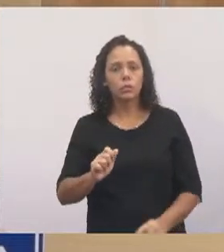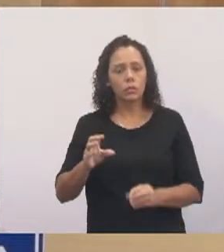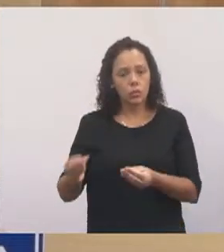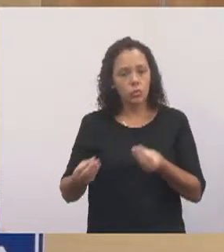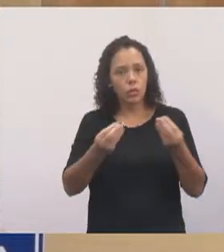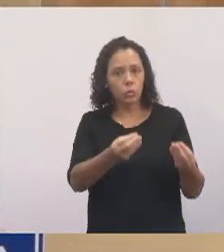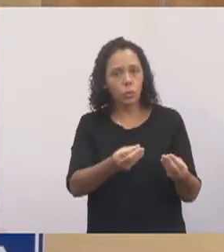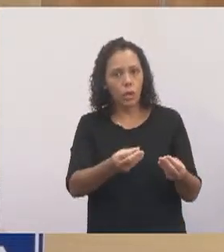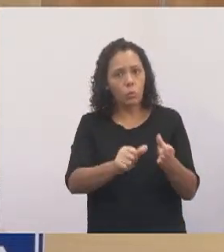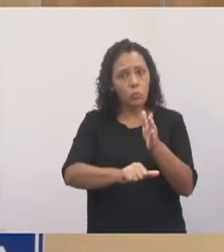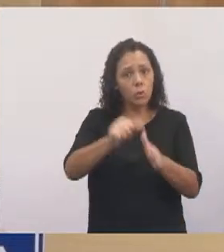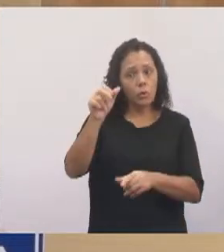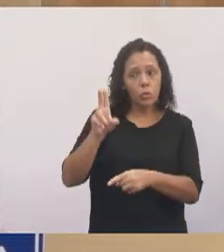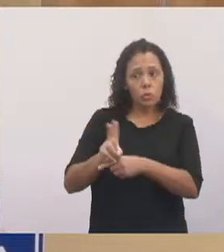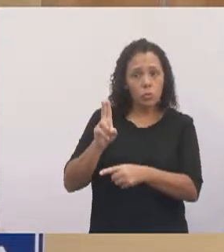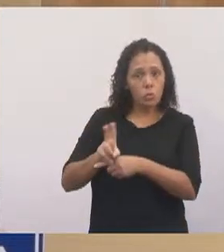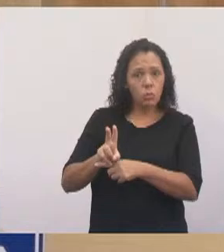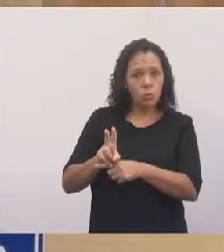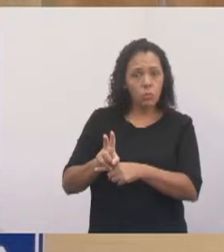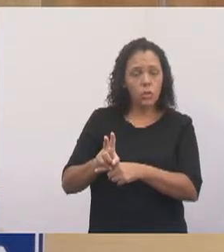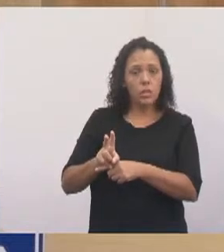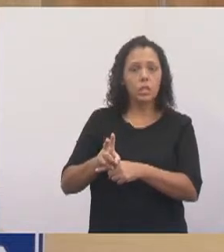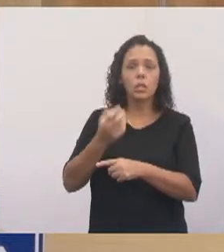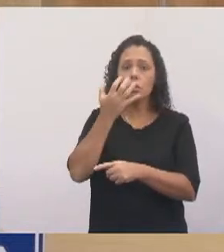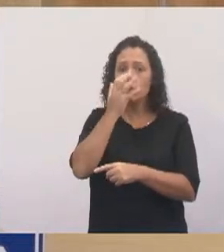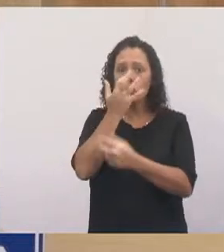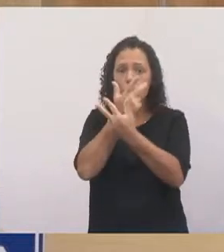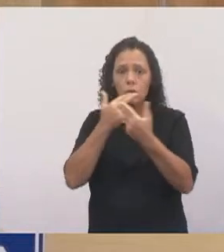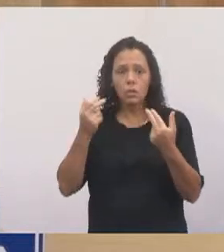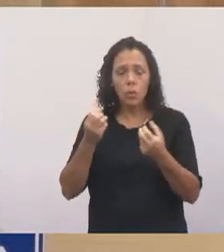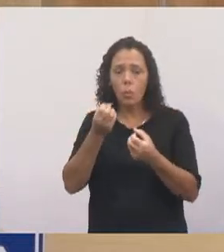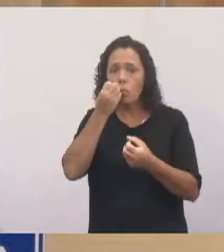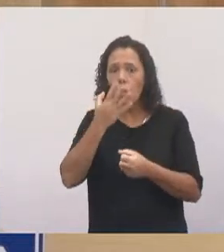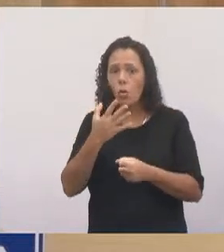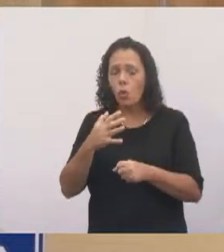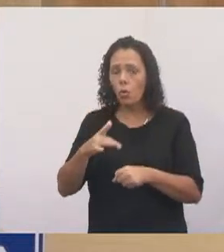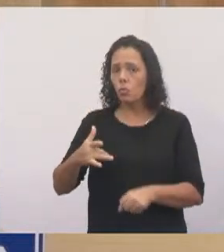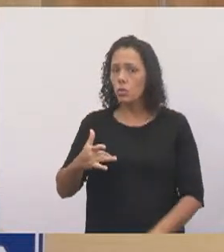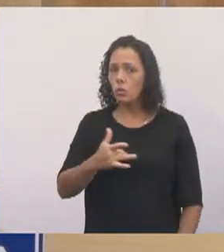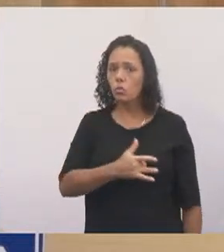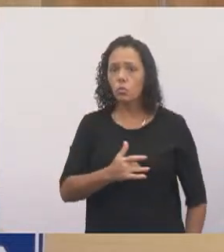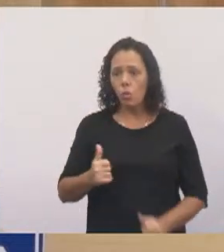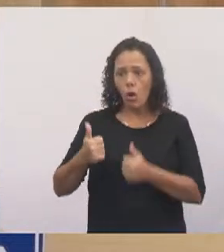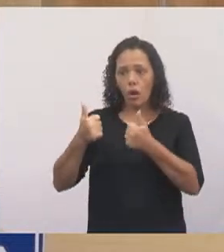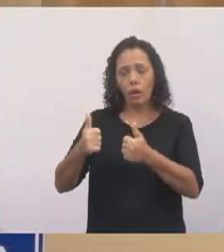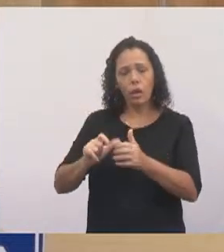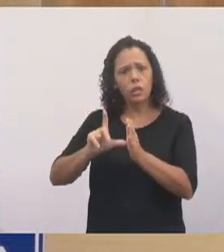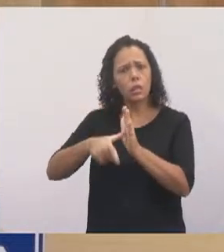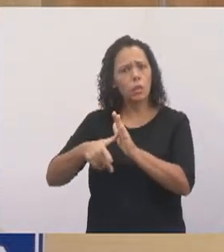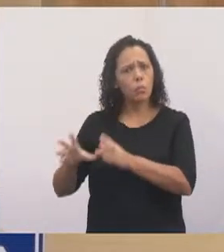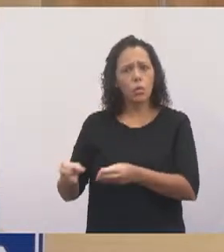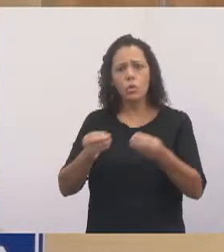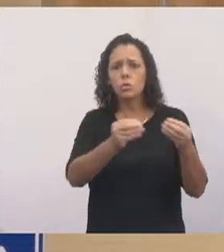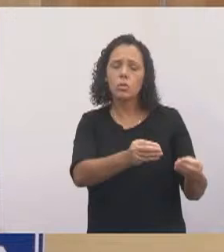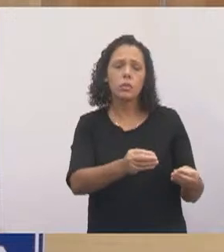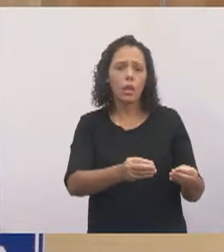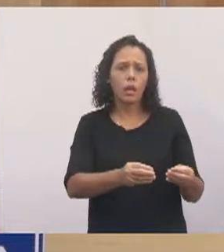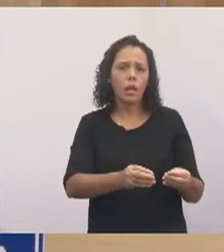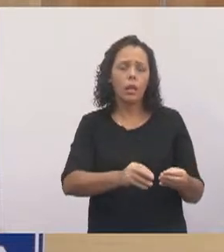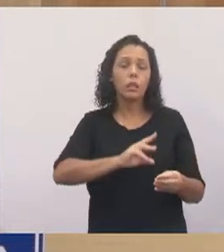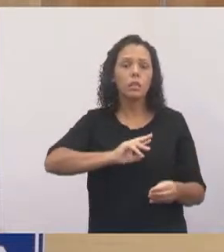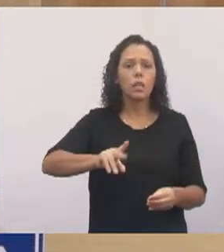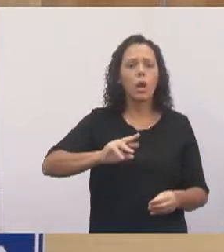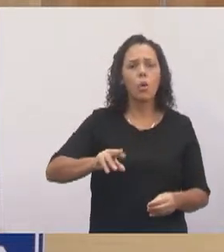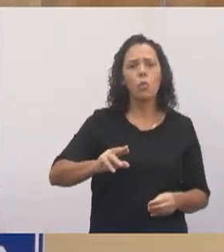doem um animal bom, sadio, saudável para quem vai receber. Não é colocar o animal lá com problema de saúde e falar assim: